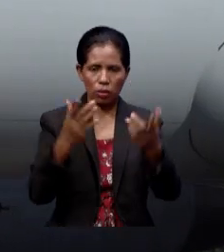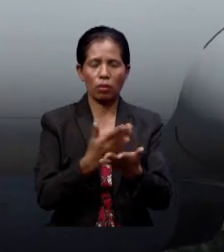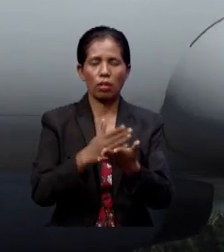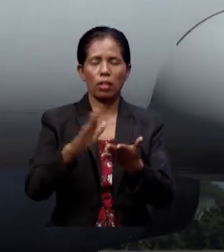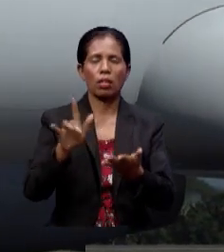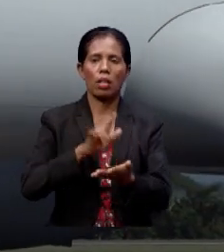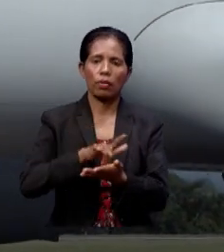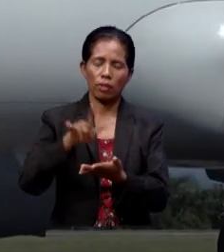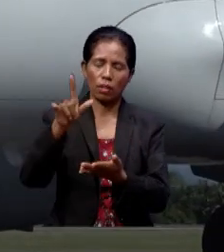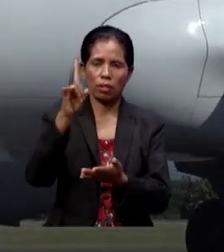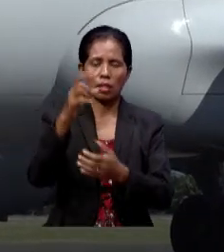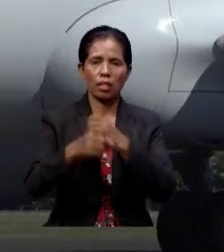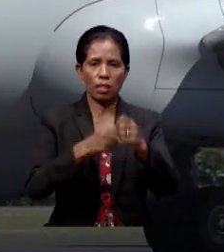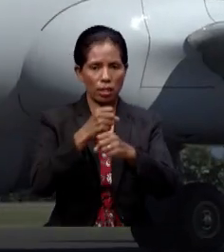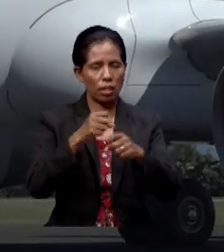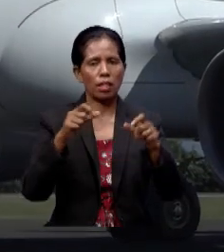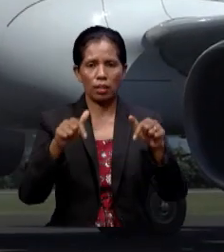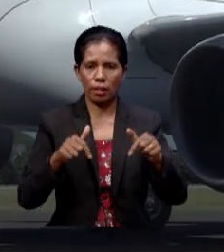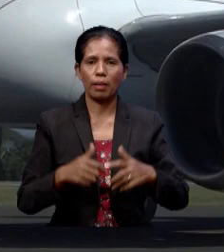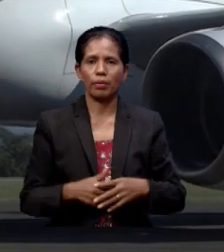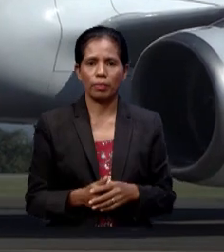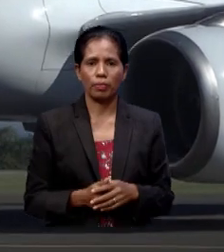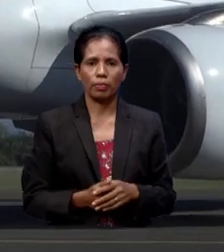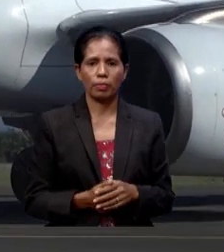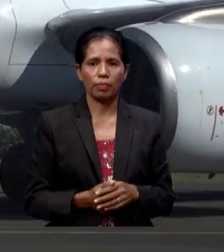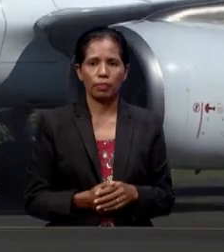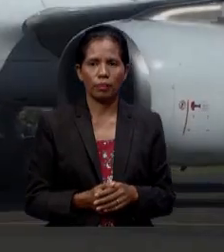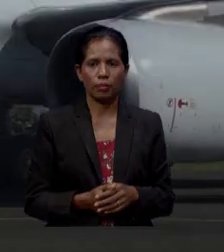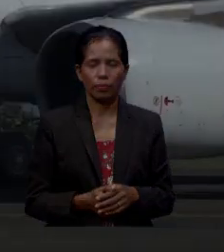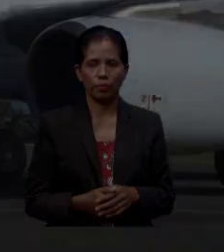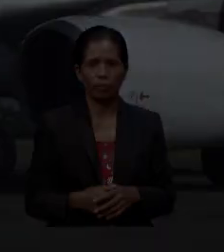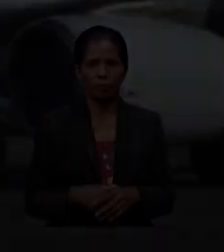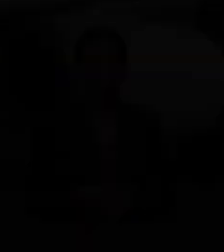ihatina nida ne nyalaran. Leopoldina de Carvalho, Fred Nascimento, GMN.